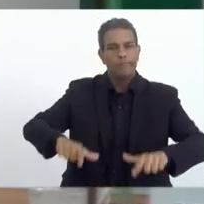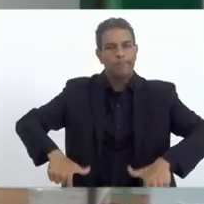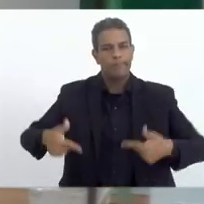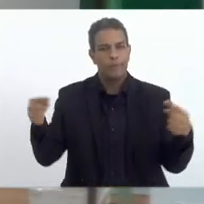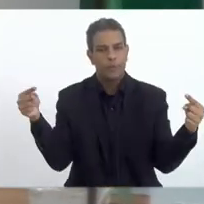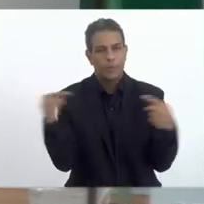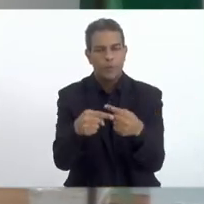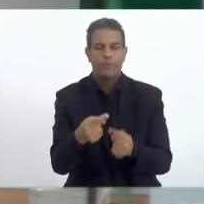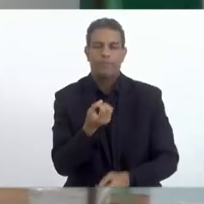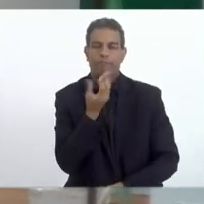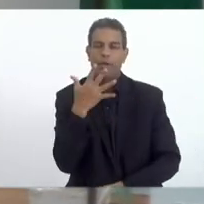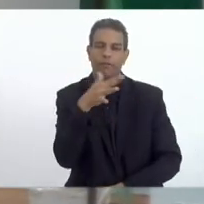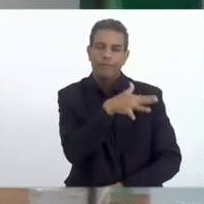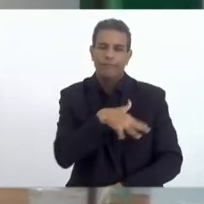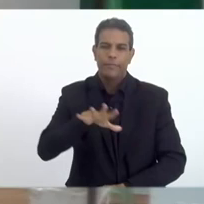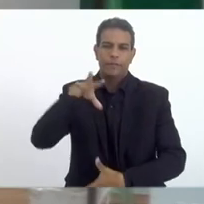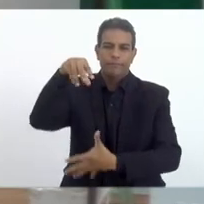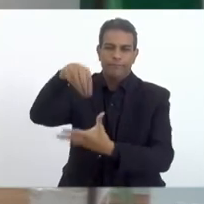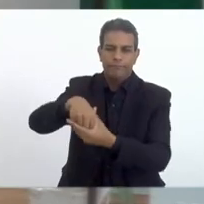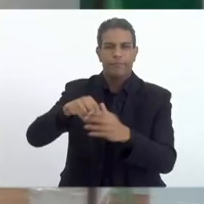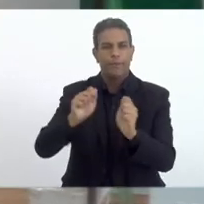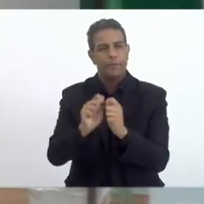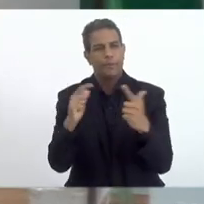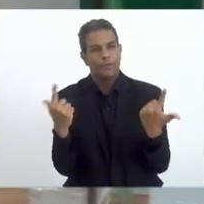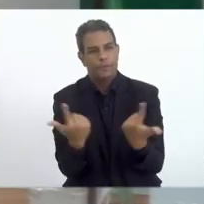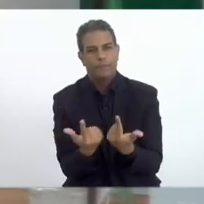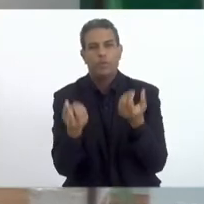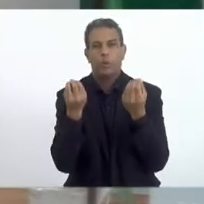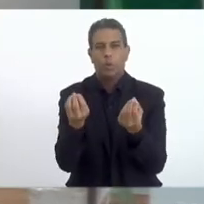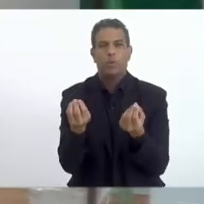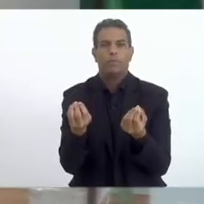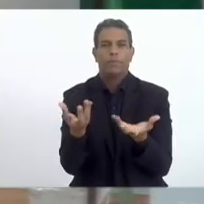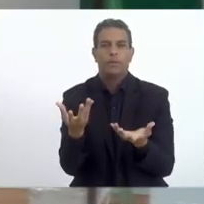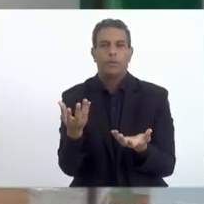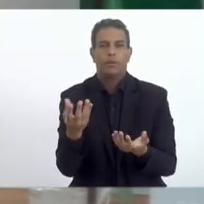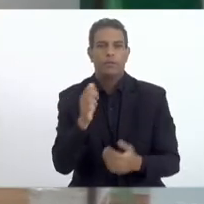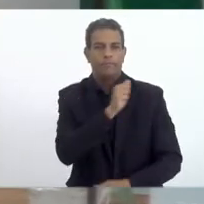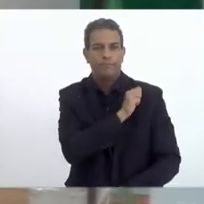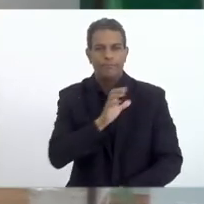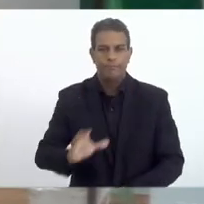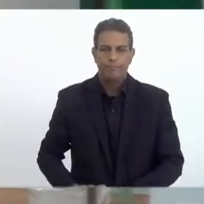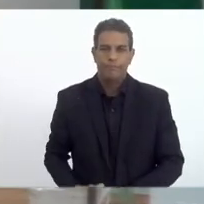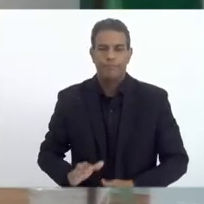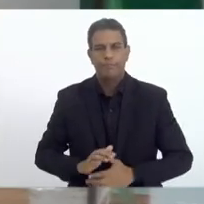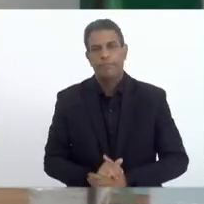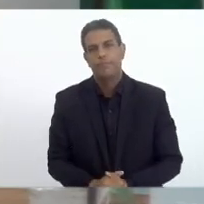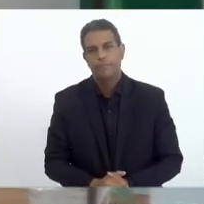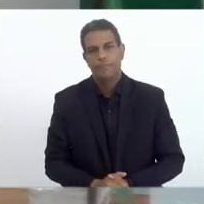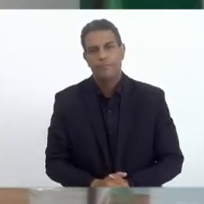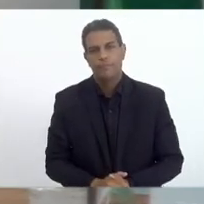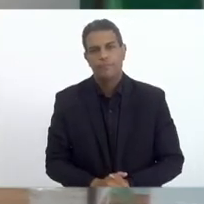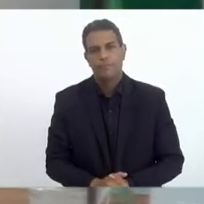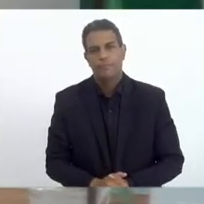o autor mais forte dessa casa, que é o André Siciliano, né,